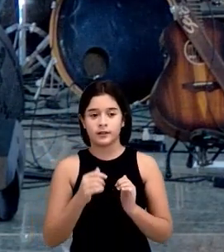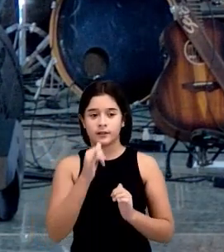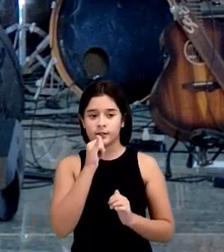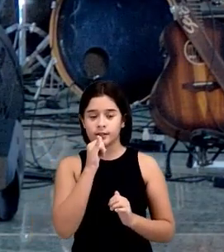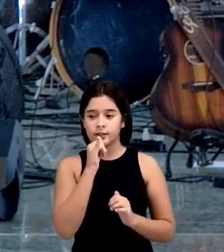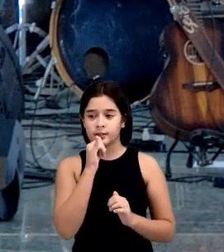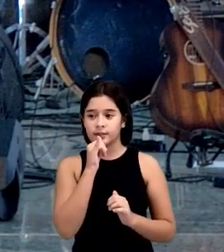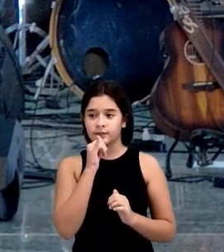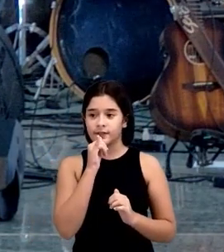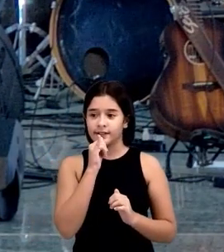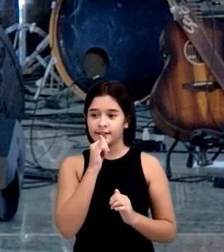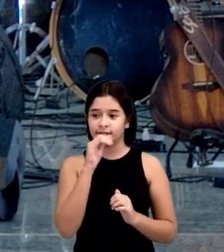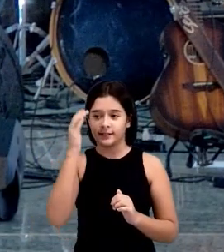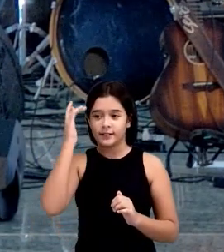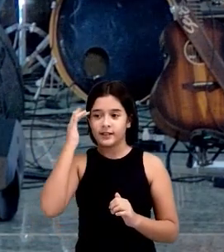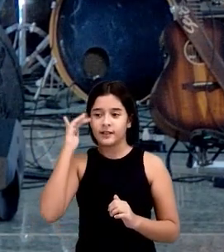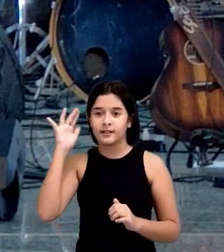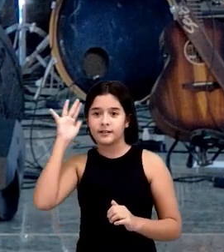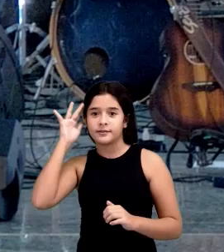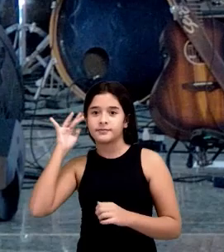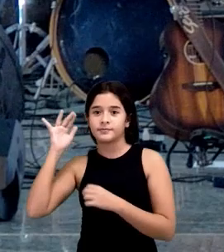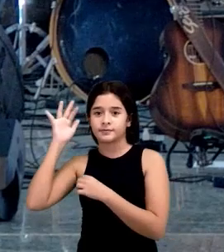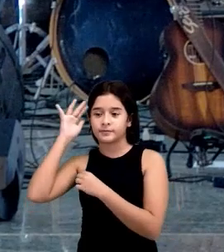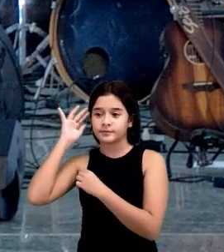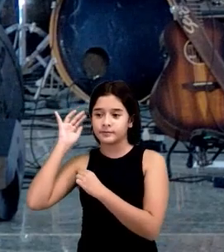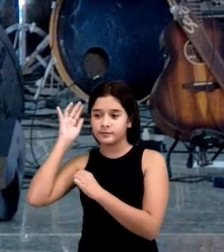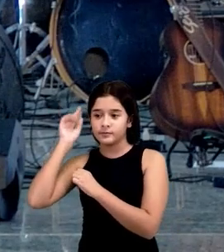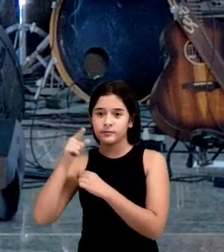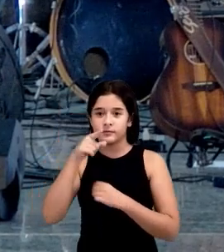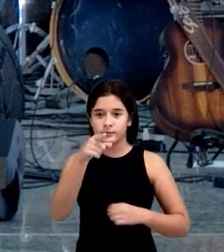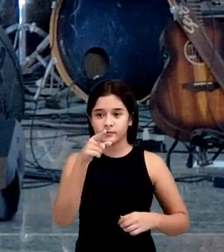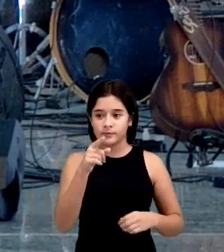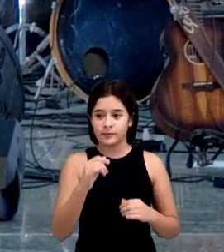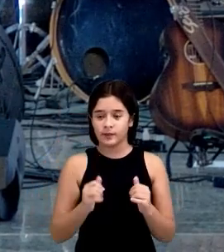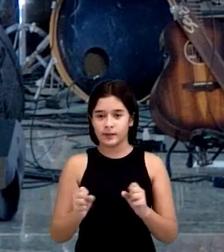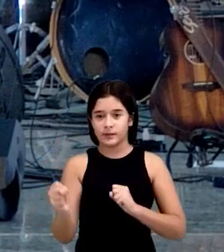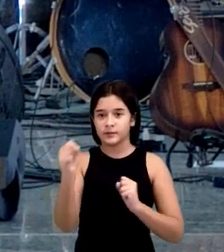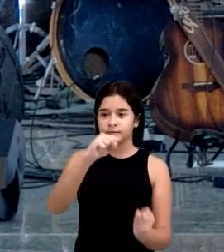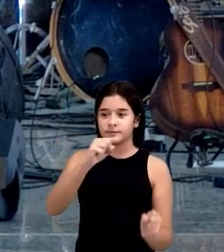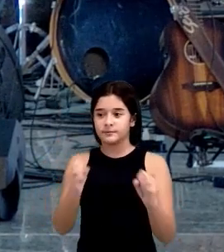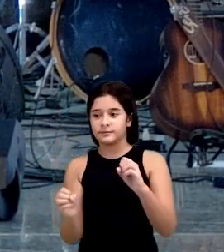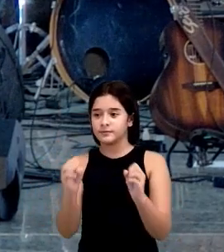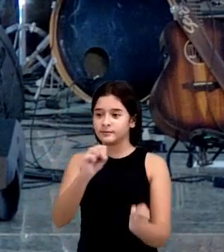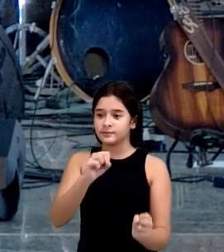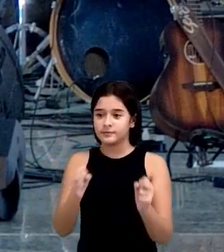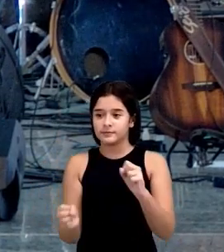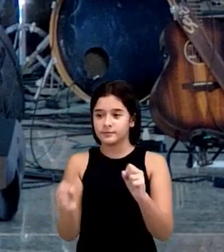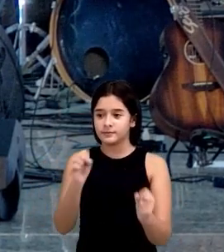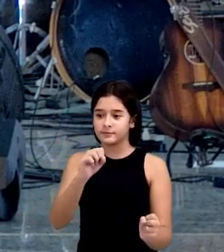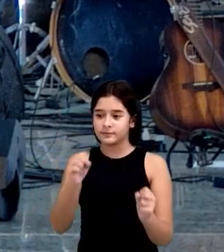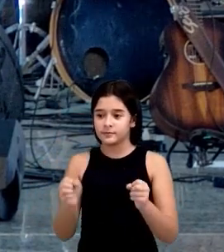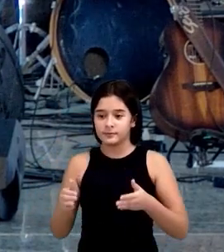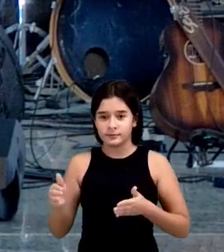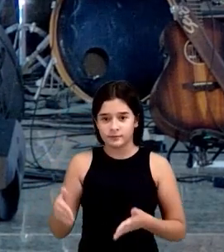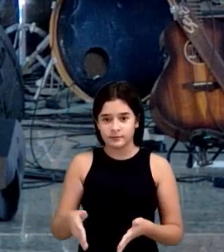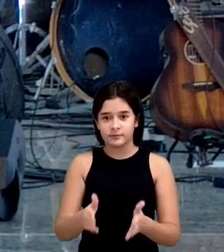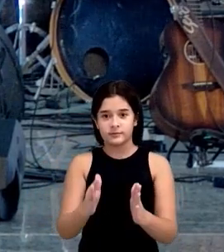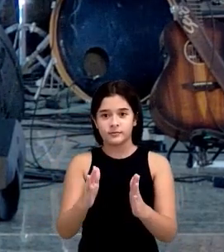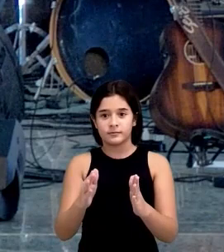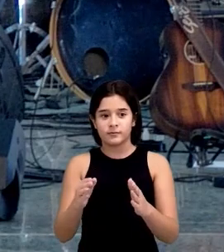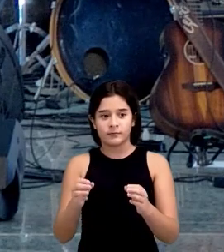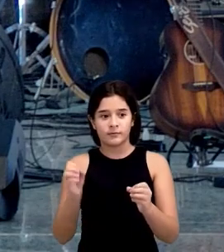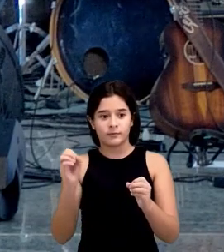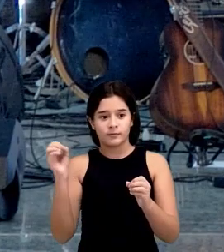você viajando pelo caminho, sem iluminação nenhuma, e de repente você vê uma cidade em cima de um